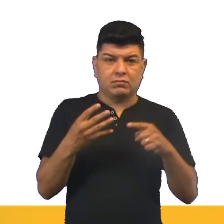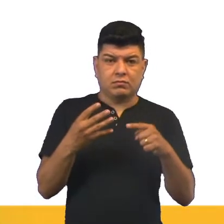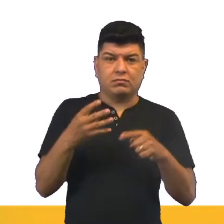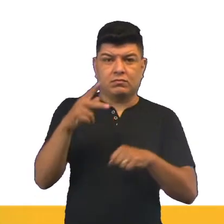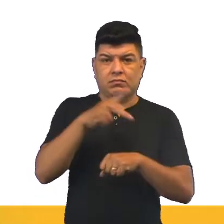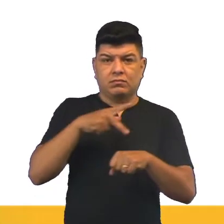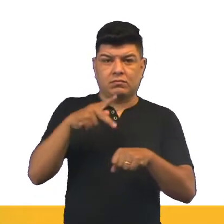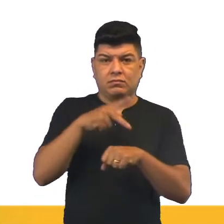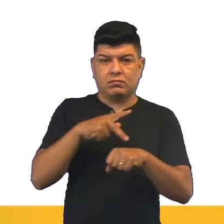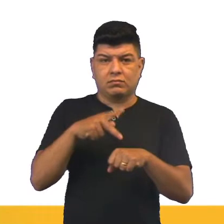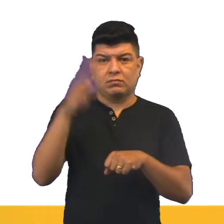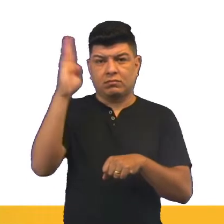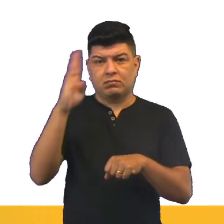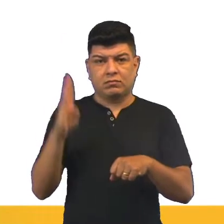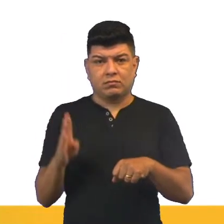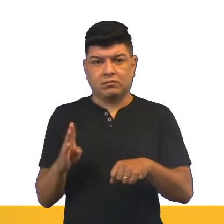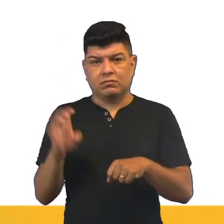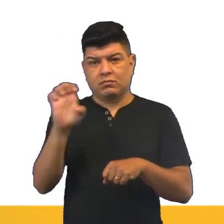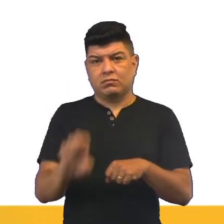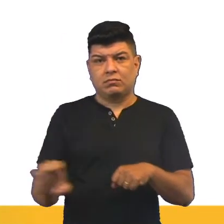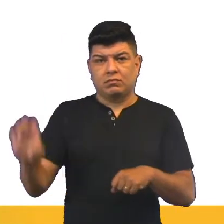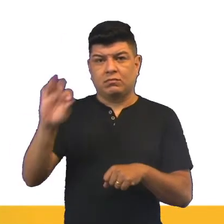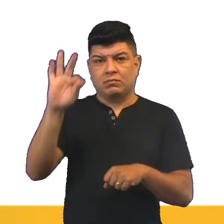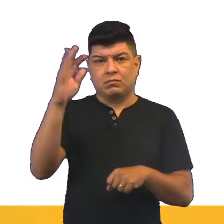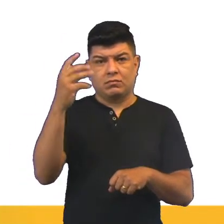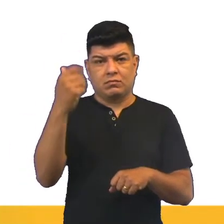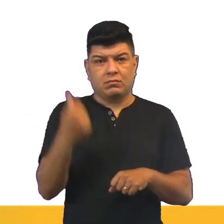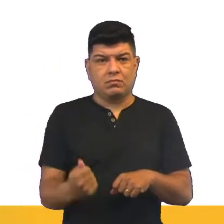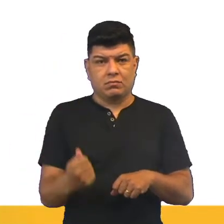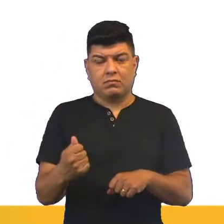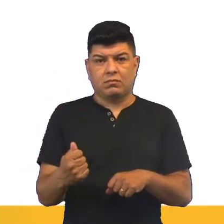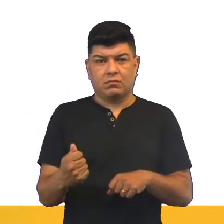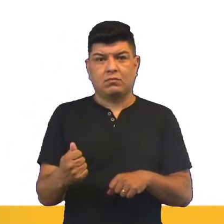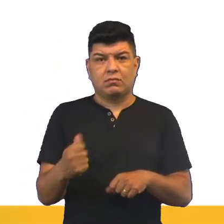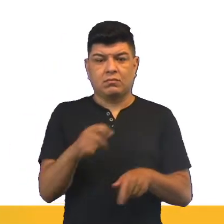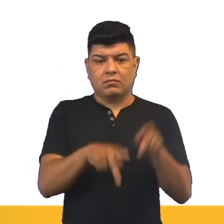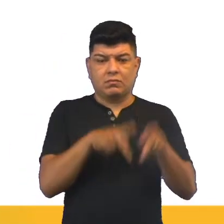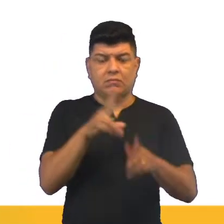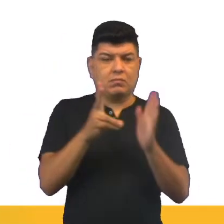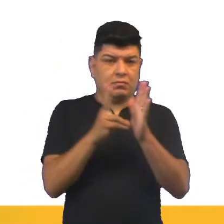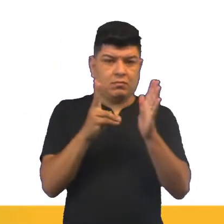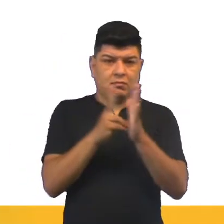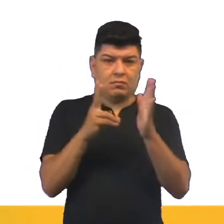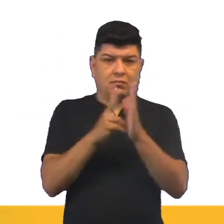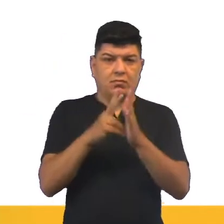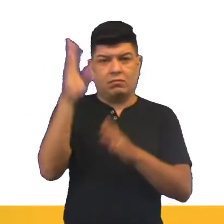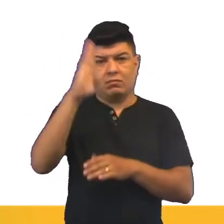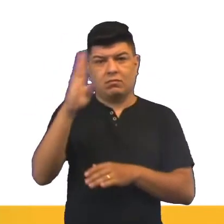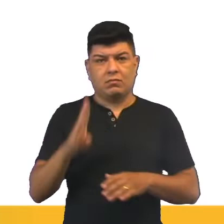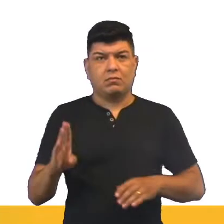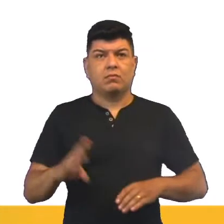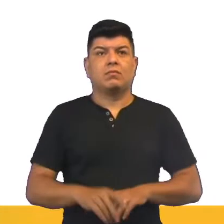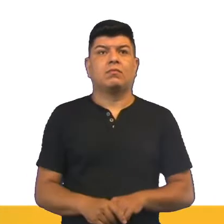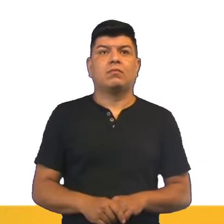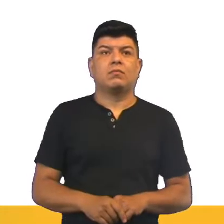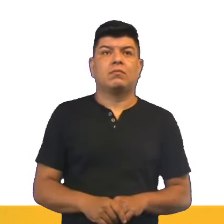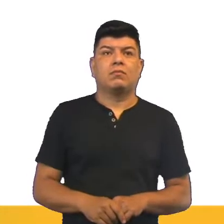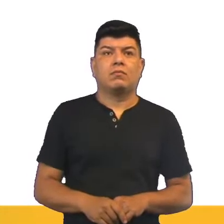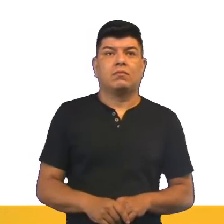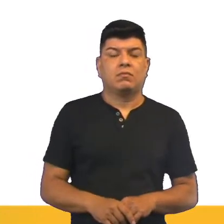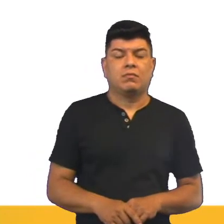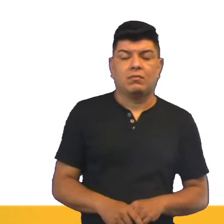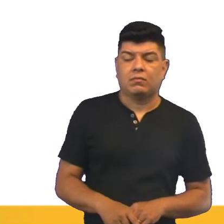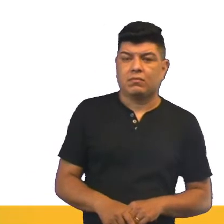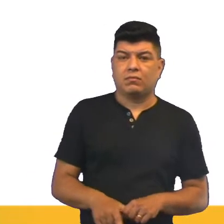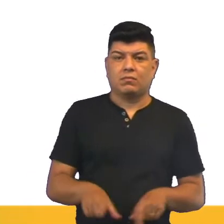aí, né? Brasil, Europa, África e os povos indígenas do Brasil, né?